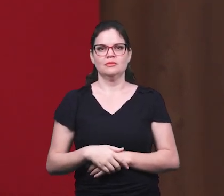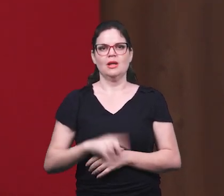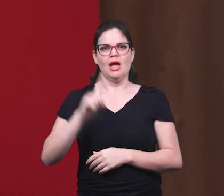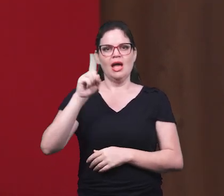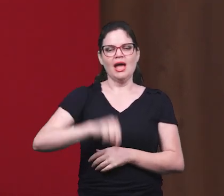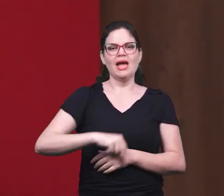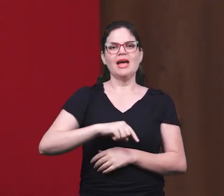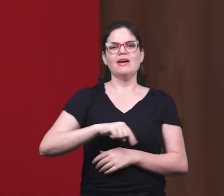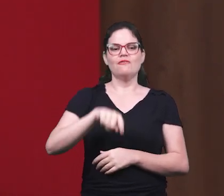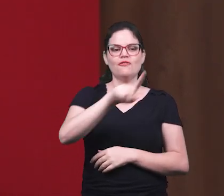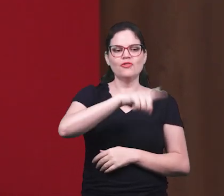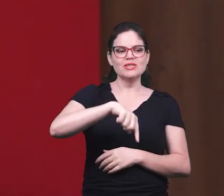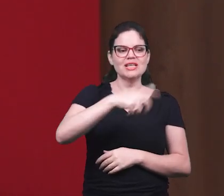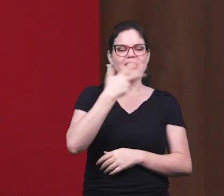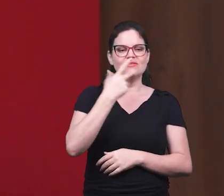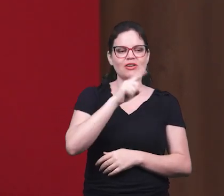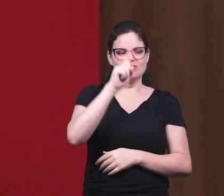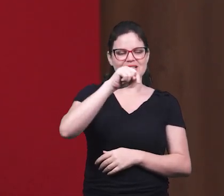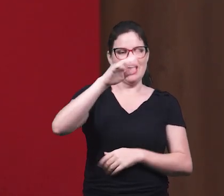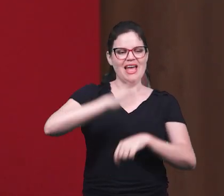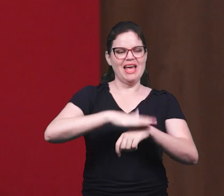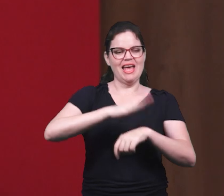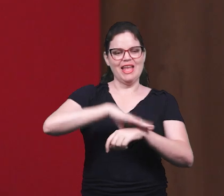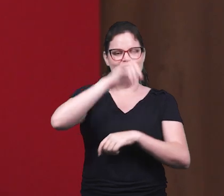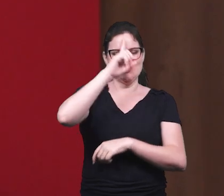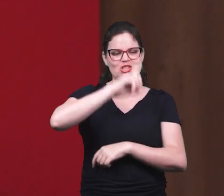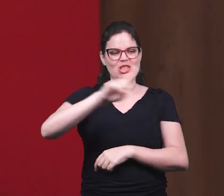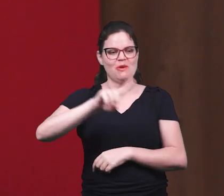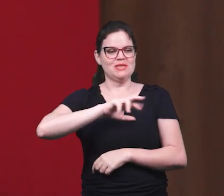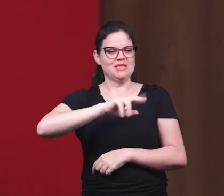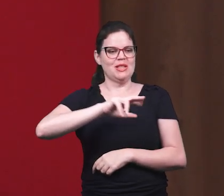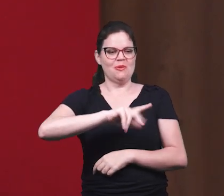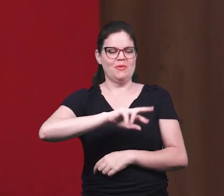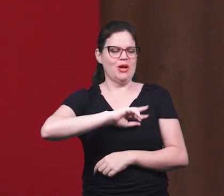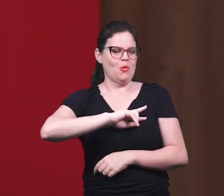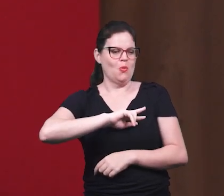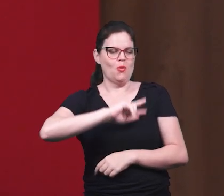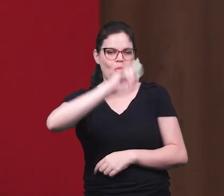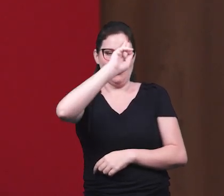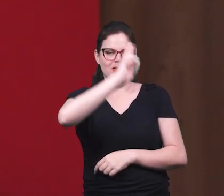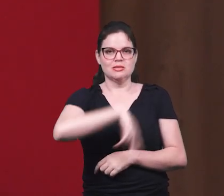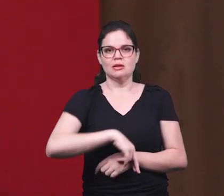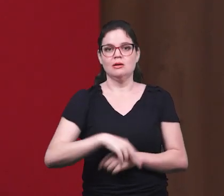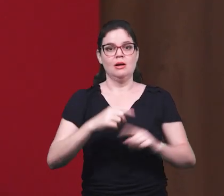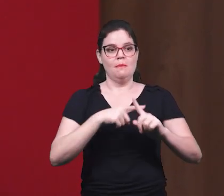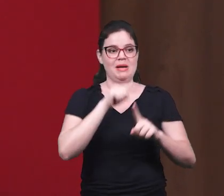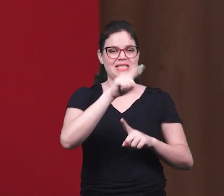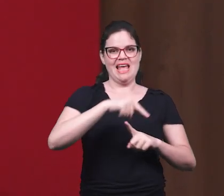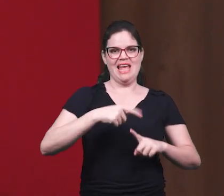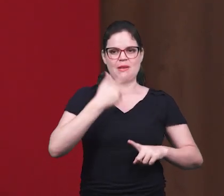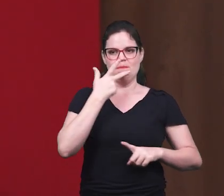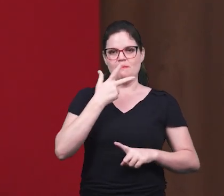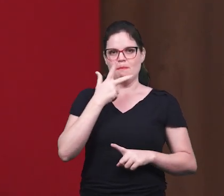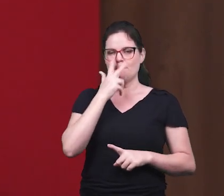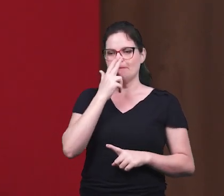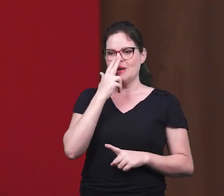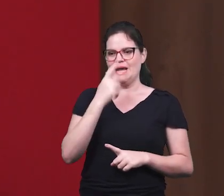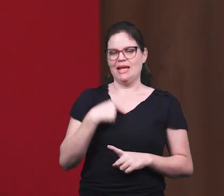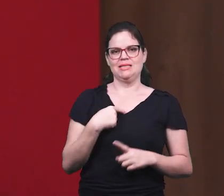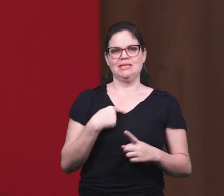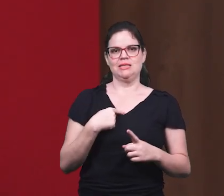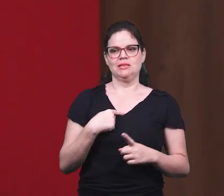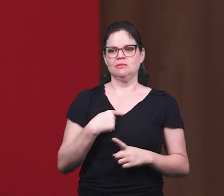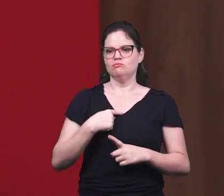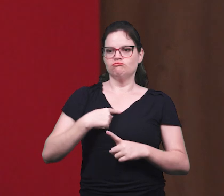hora ali agiu, disse que um anjo, e ele morreu ali de uma verminose, isso em 44 depois de Cristo. Então,